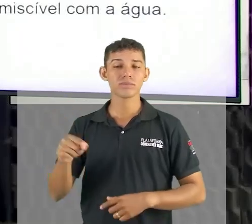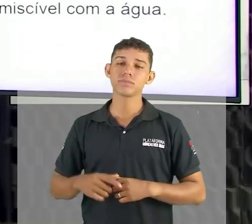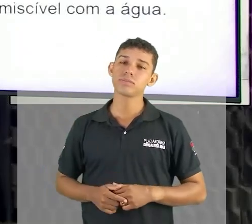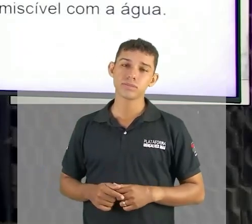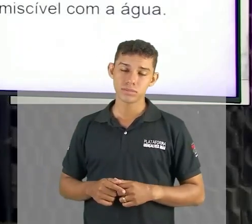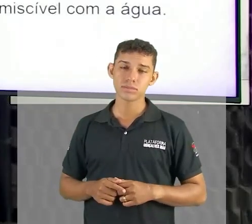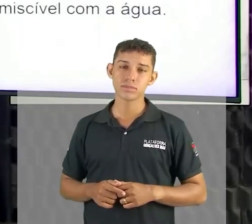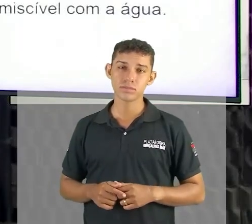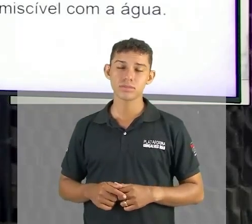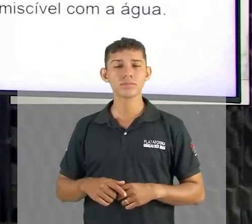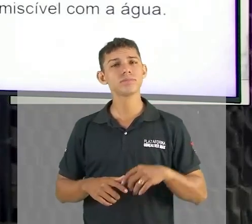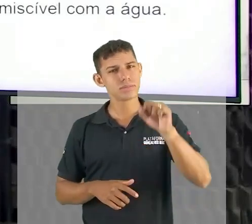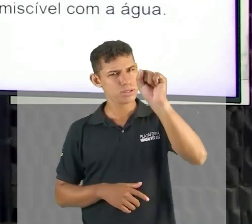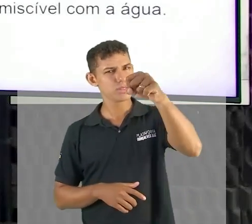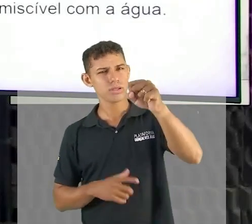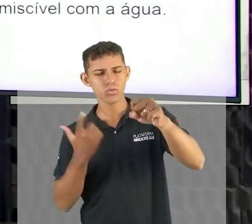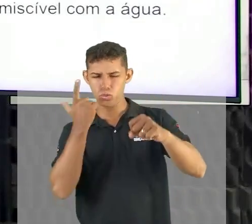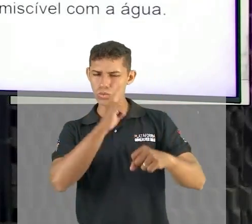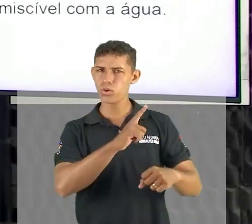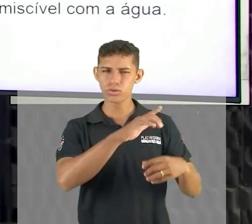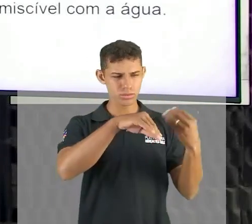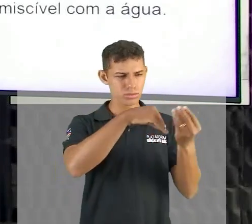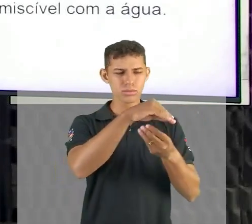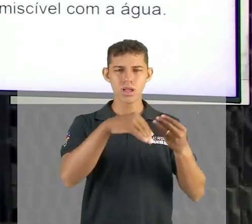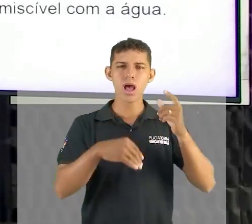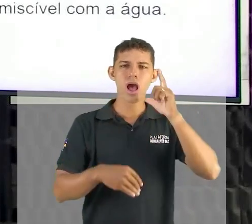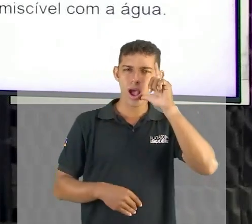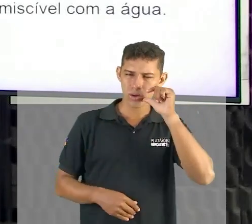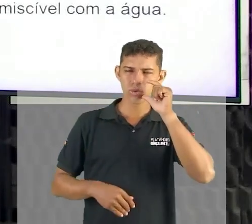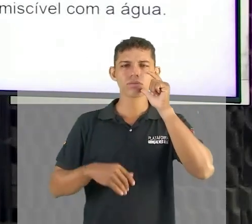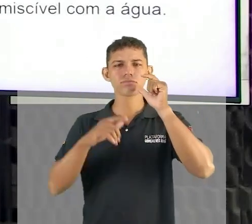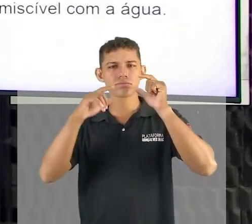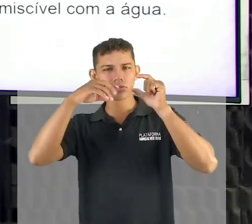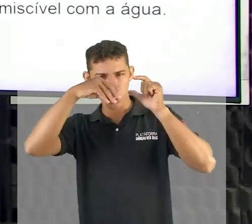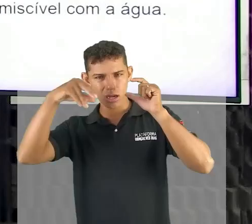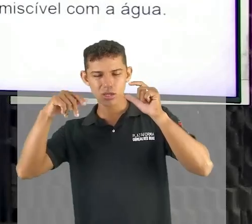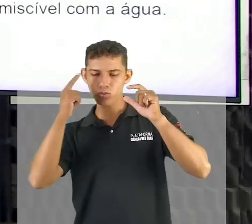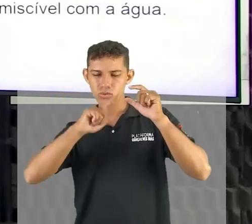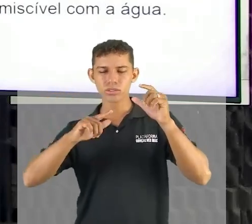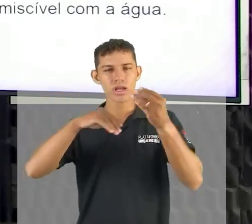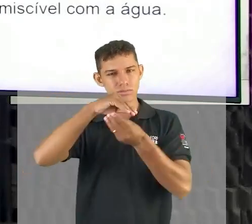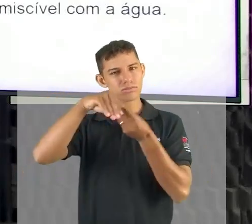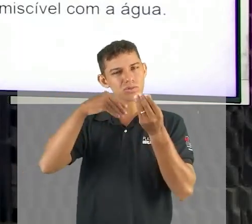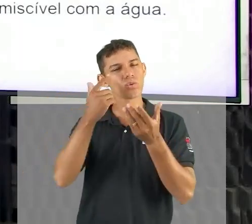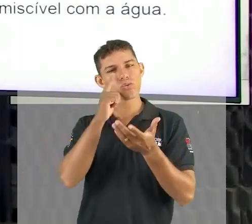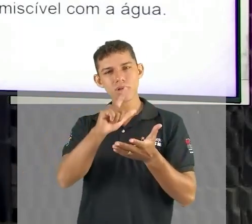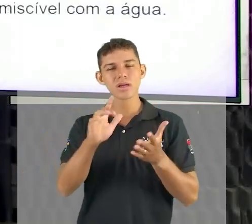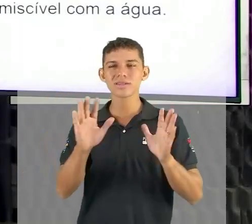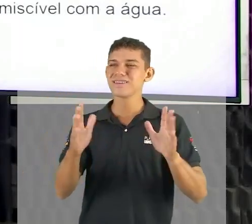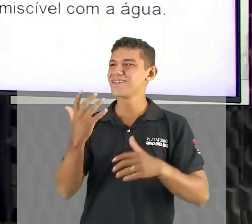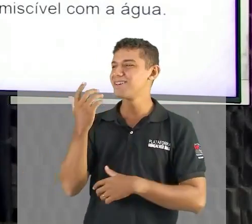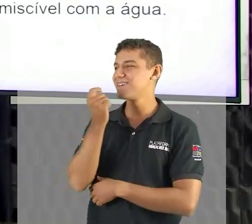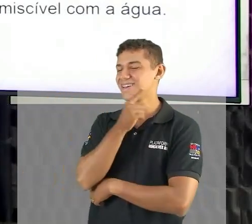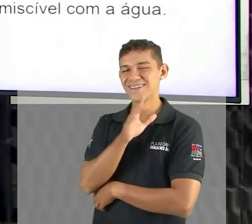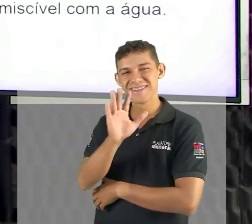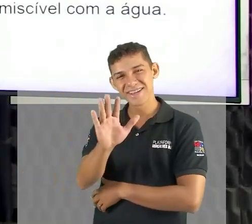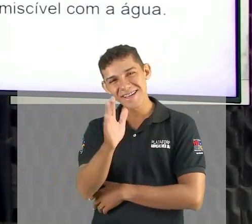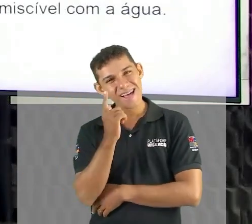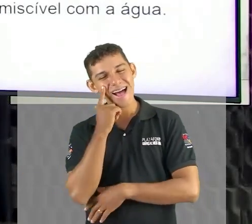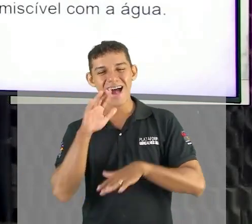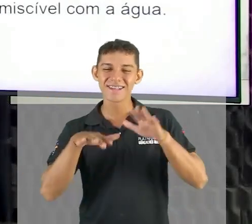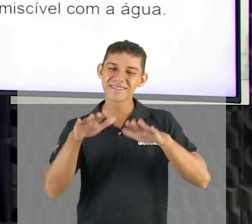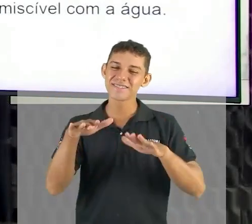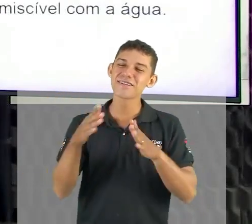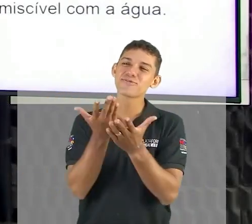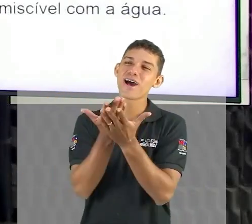se misturam. Mas sim, água e areia se misturam. É engraçado que a gente às vezes está dando aula, a